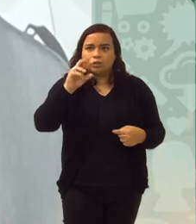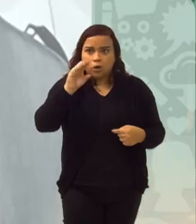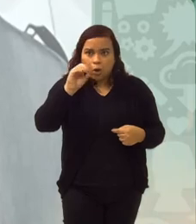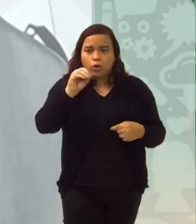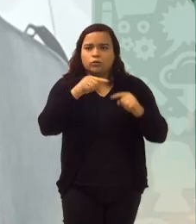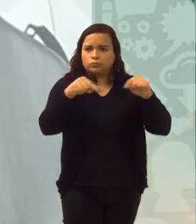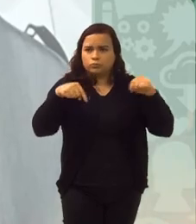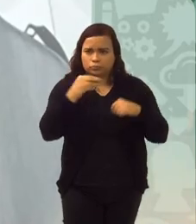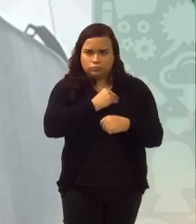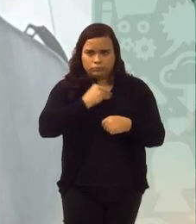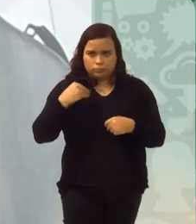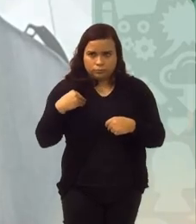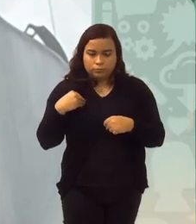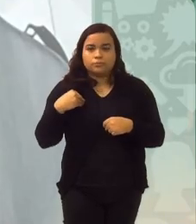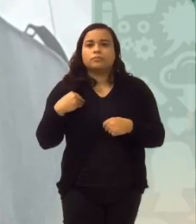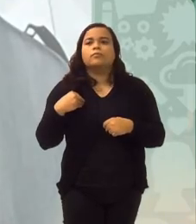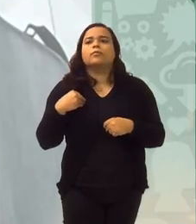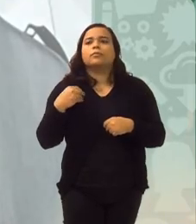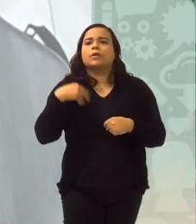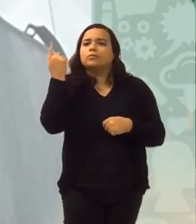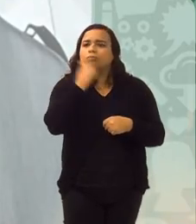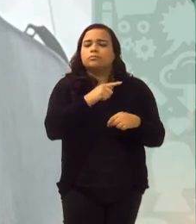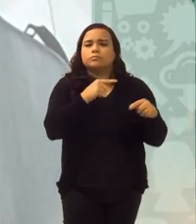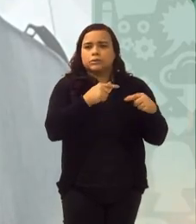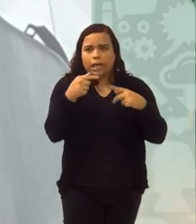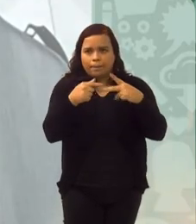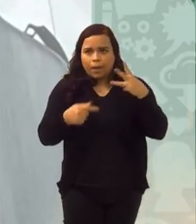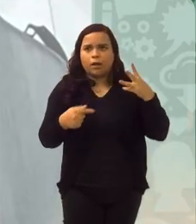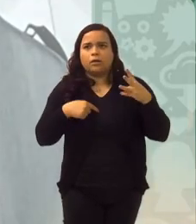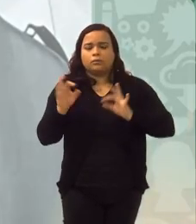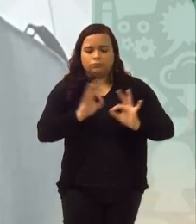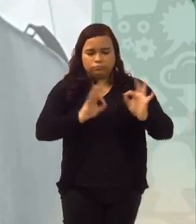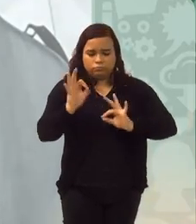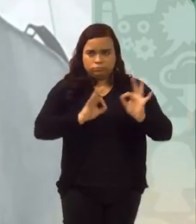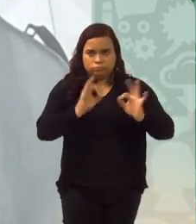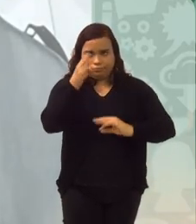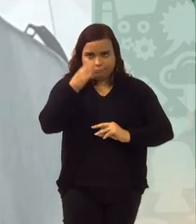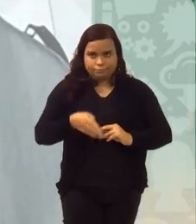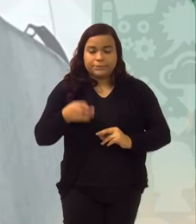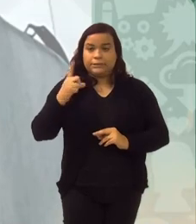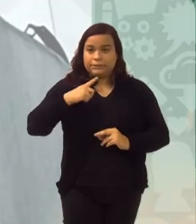crianças semanalmente, elaborar um plano terapêutico, né, mais